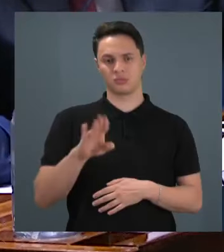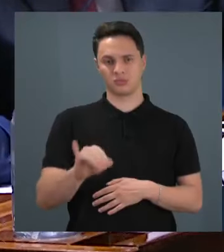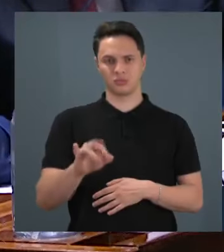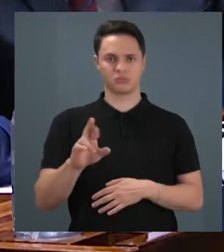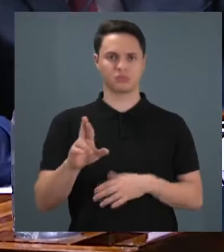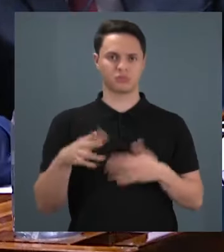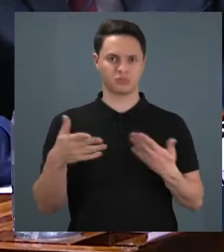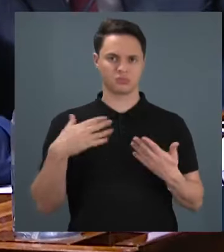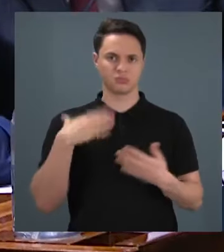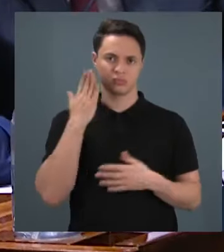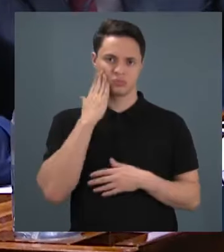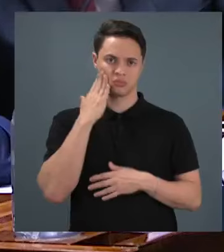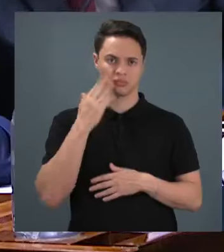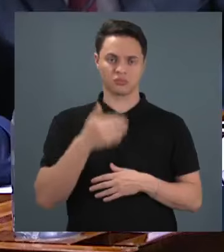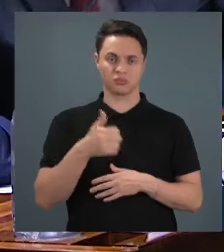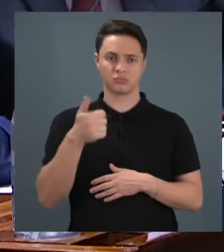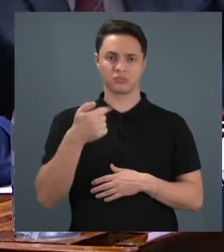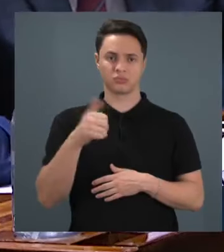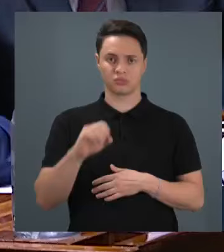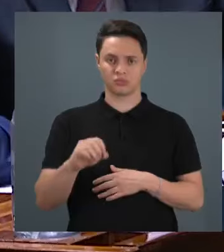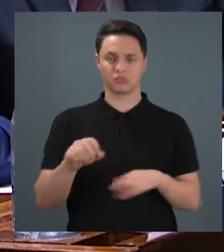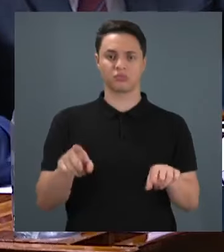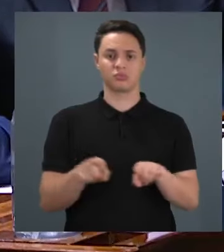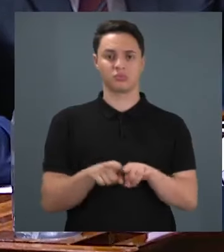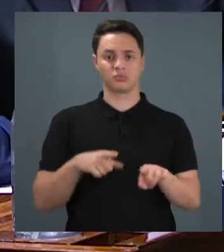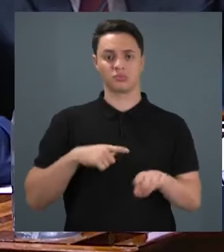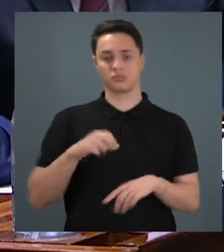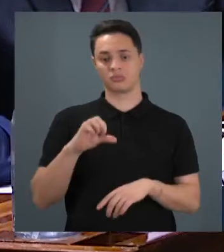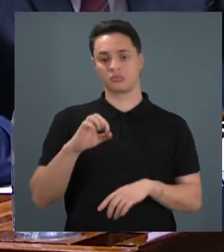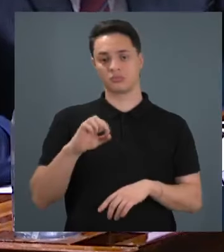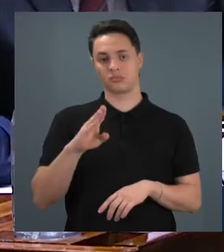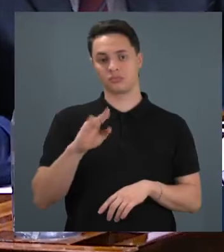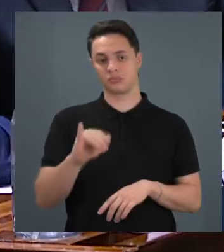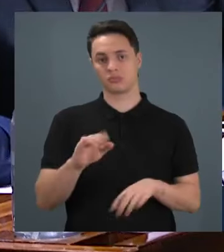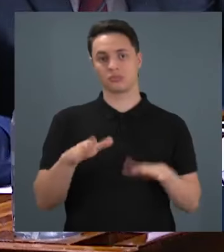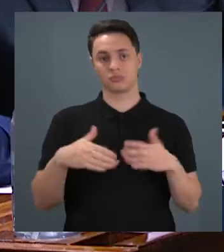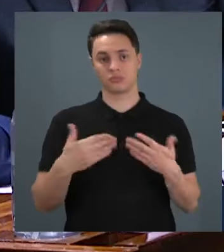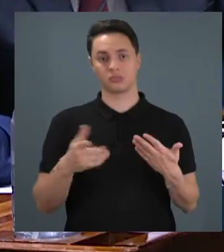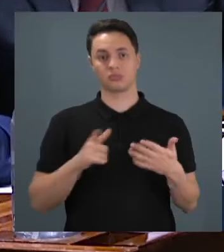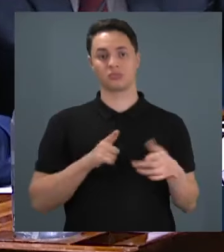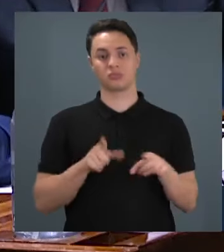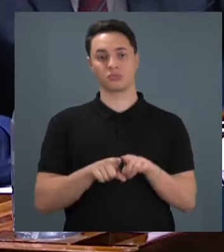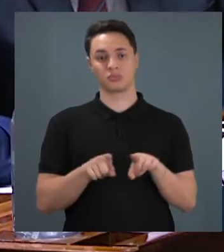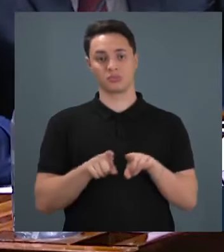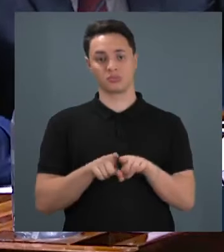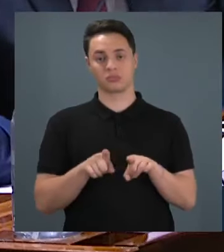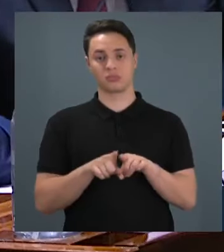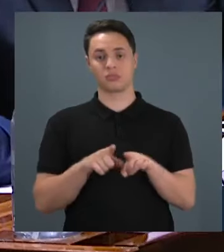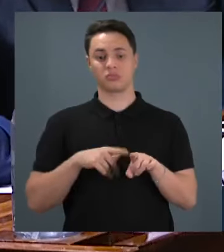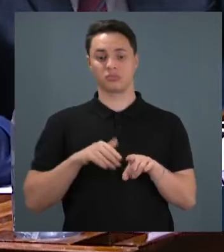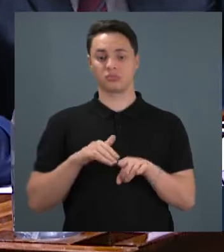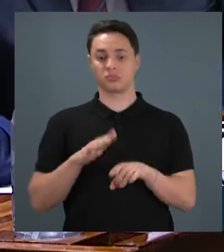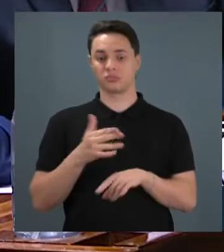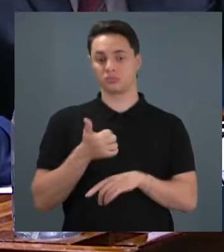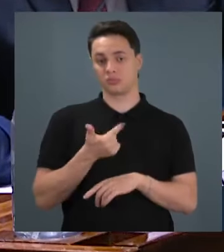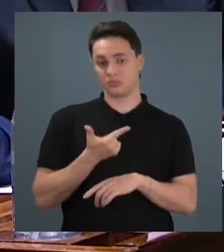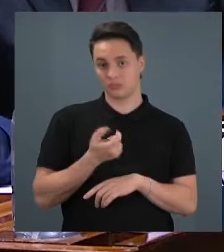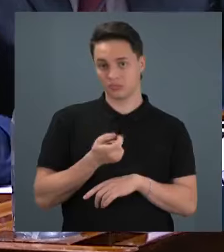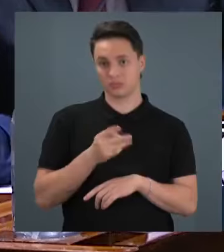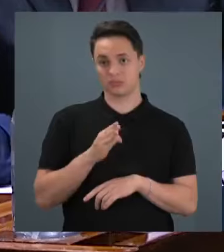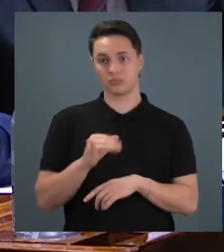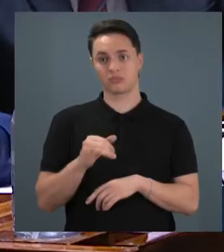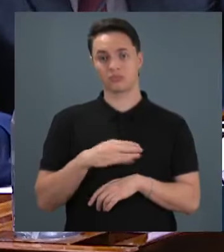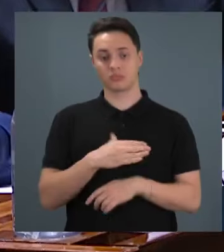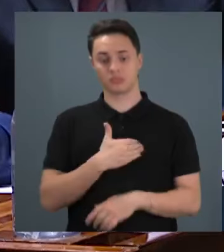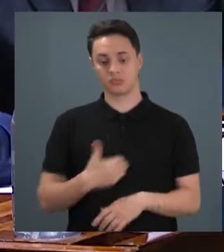Se no primeiro é 10, no segundo ano são 90 bilhões. No ano subsequente, senadora Leila, mais de 120 bilhões. Esse